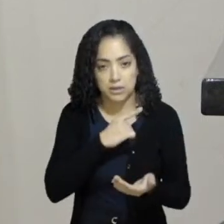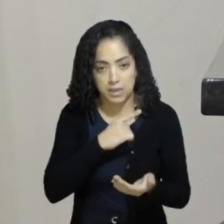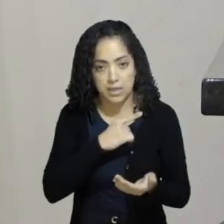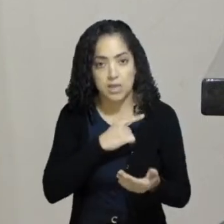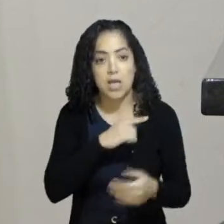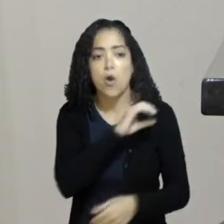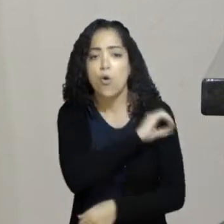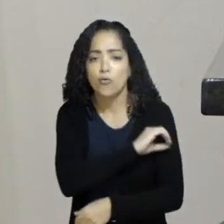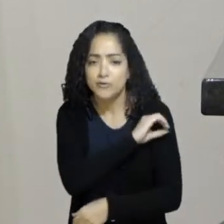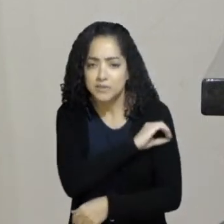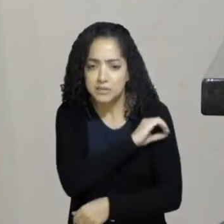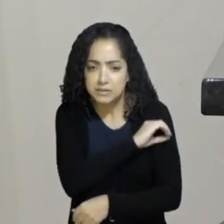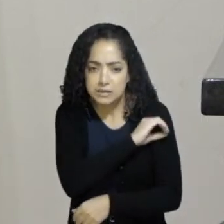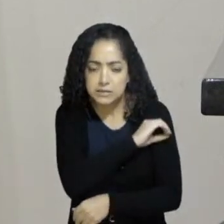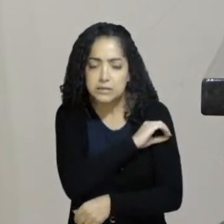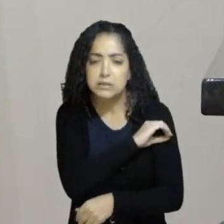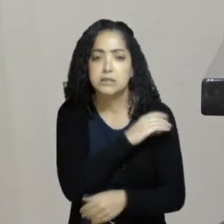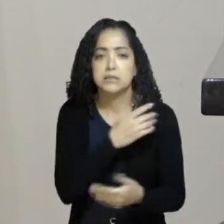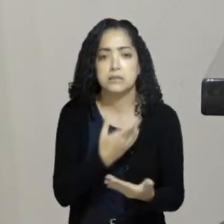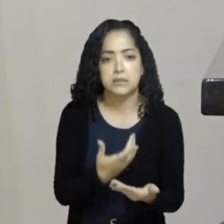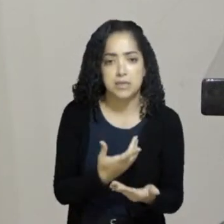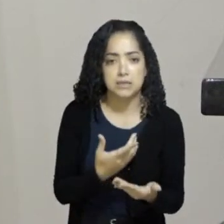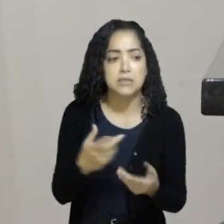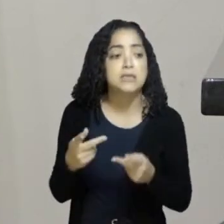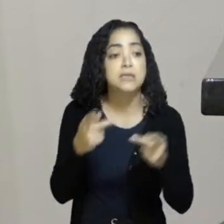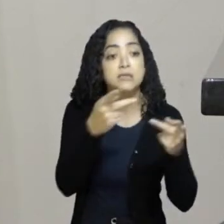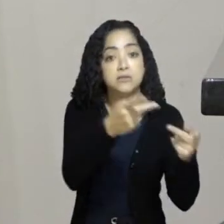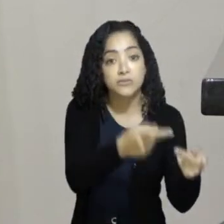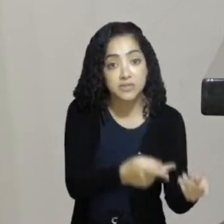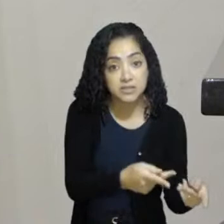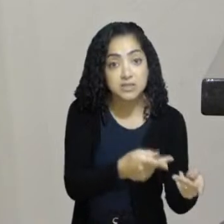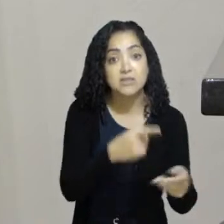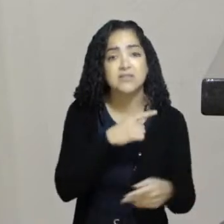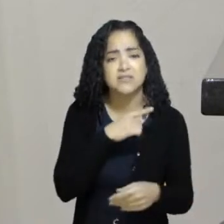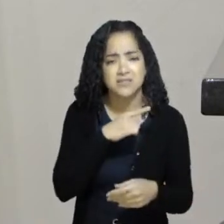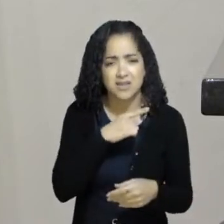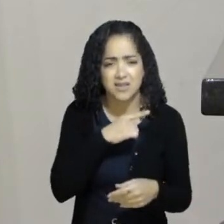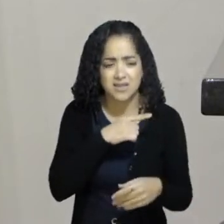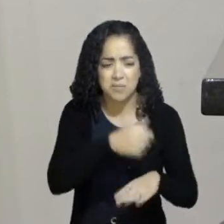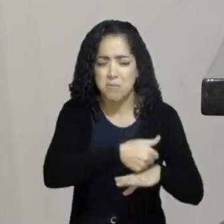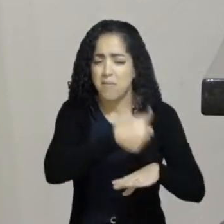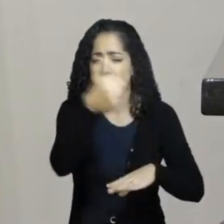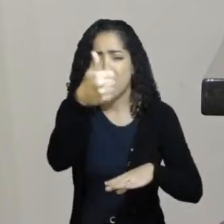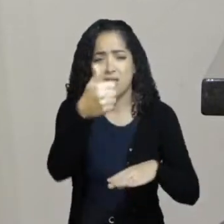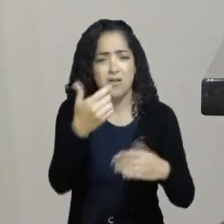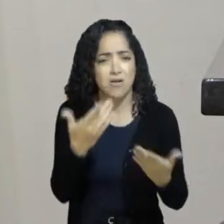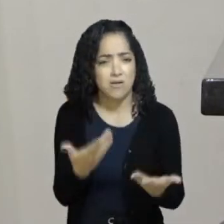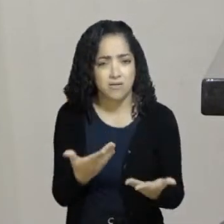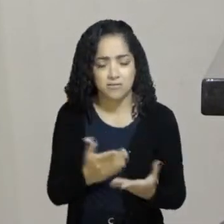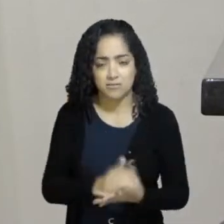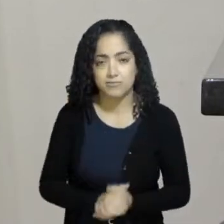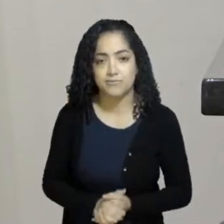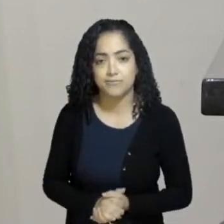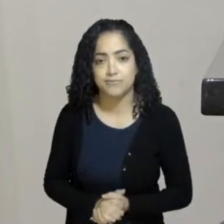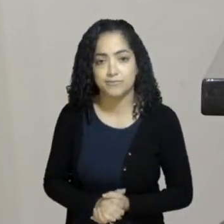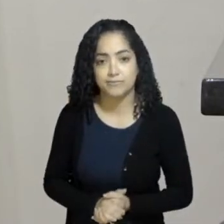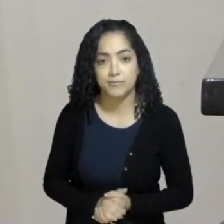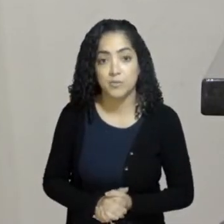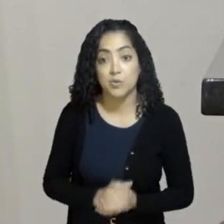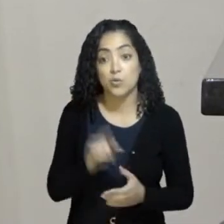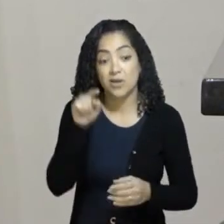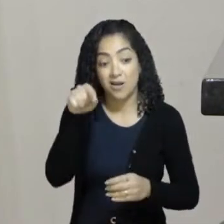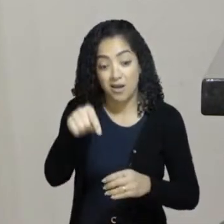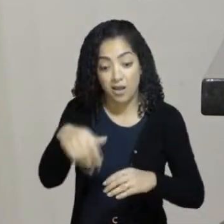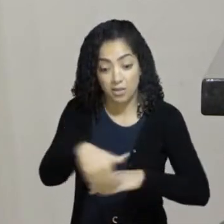oficinas tem as visitas eles estão muito melhor servidos Deputado Sargento Lima do que na